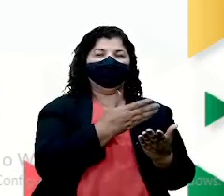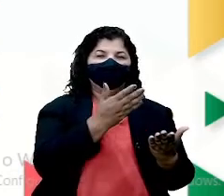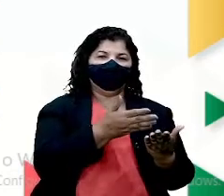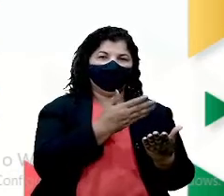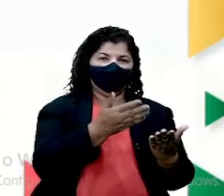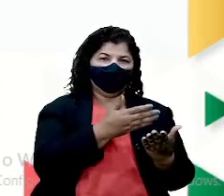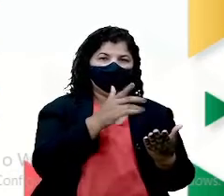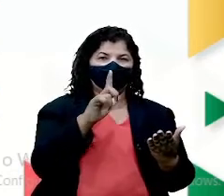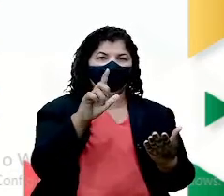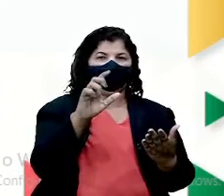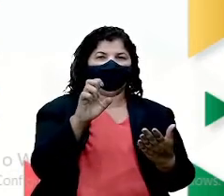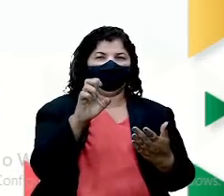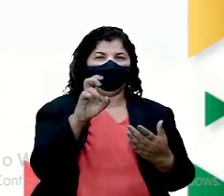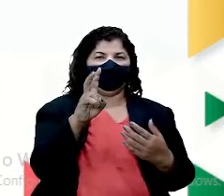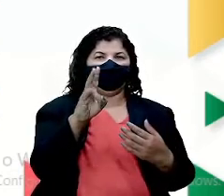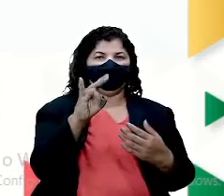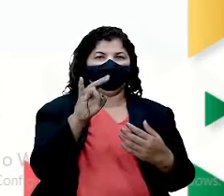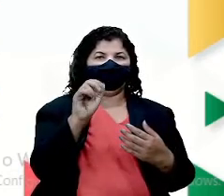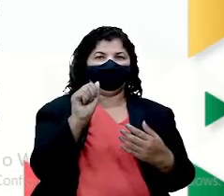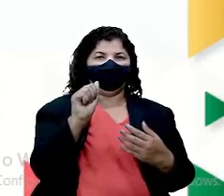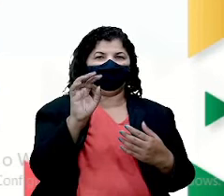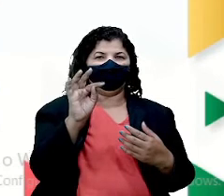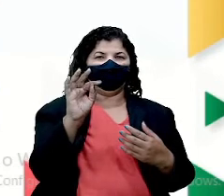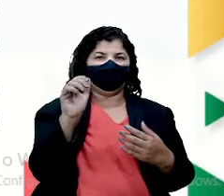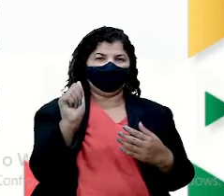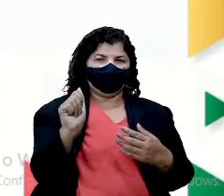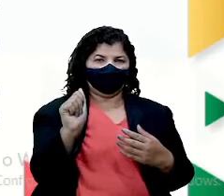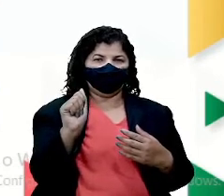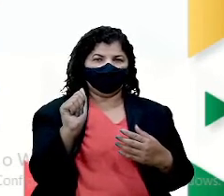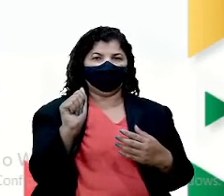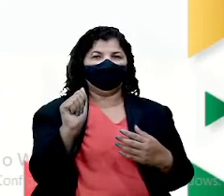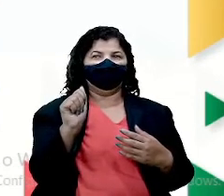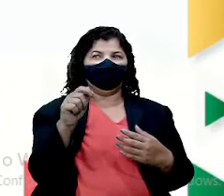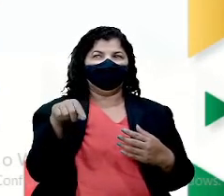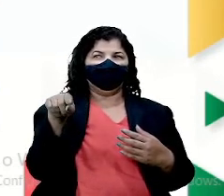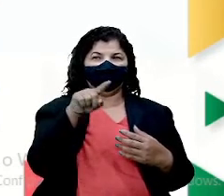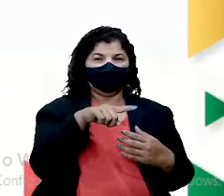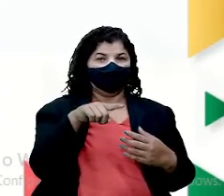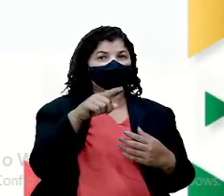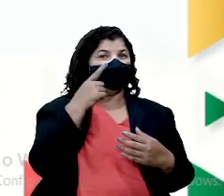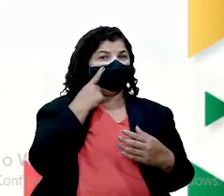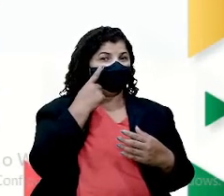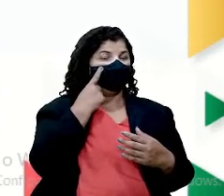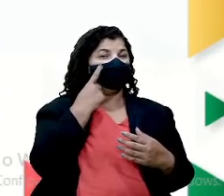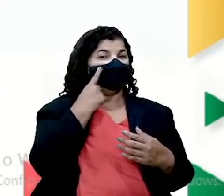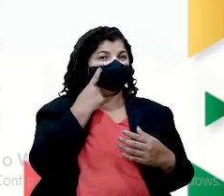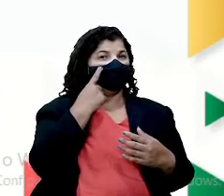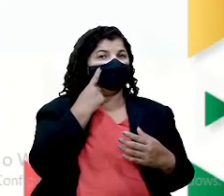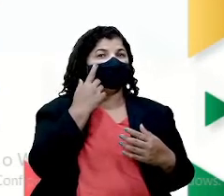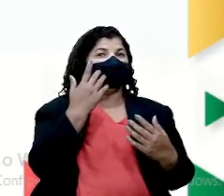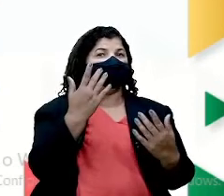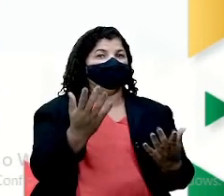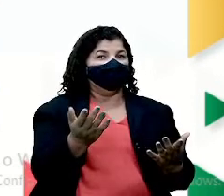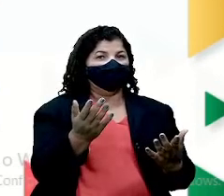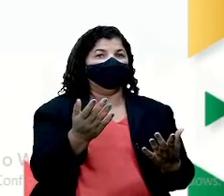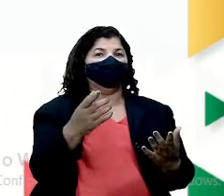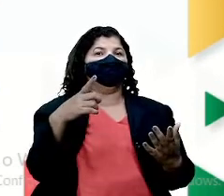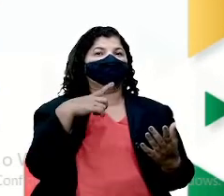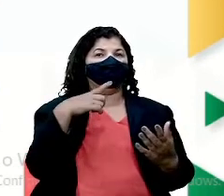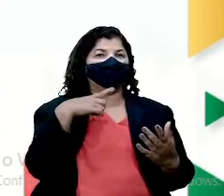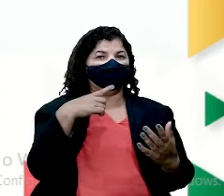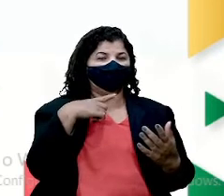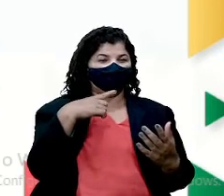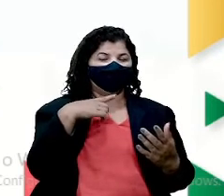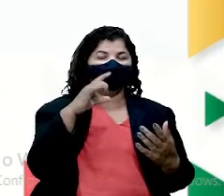Leviatã. Prezados e prezadas que estão assistindo o EducaPE, preste atenção, que isso aí vocês só vão ver aonde? Na aula